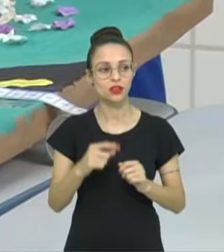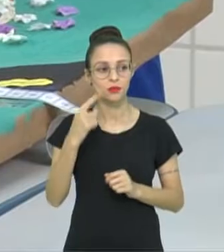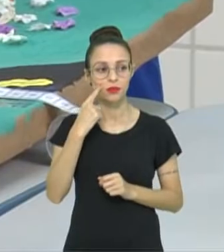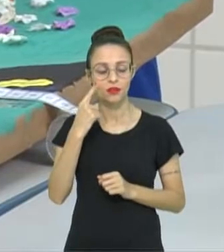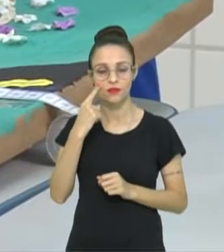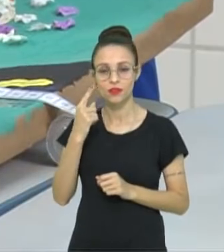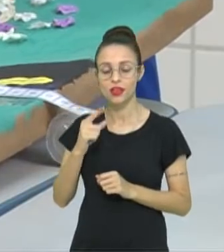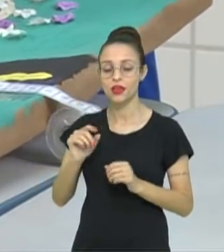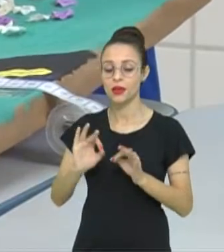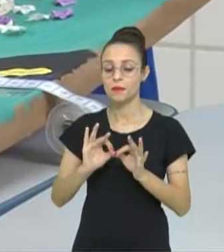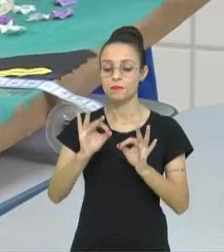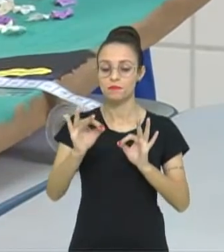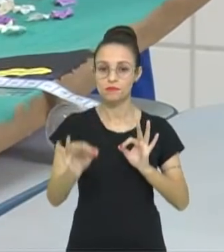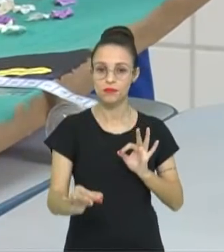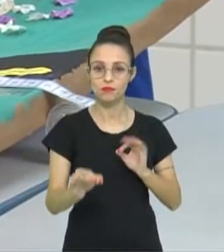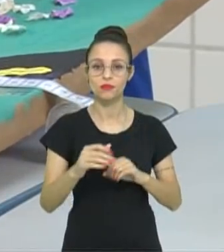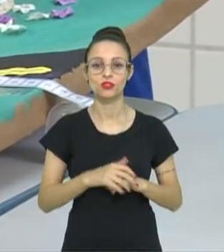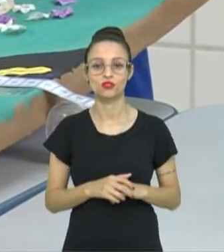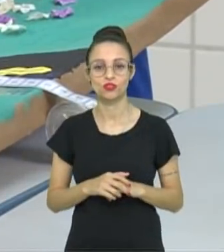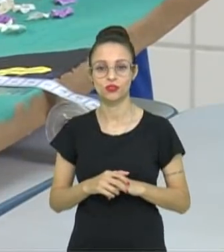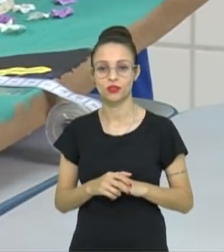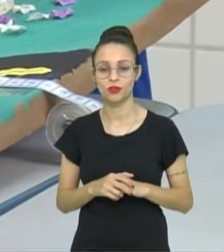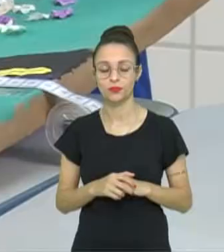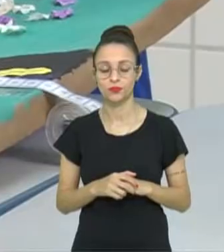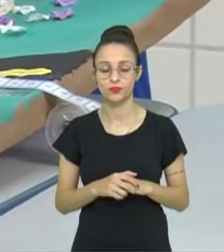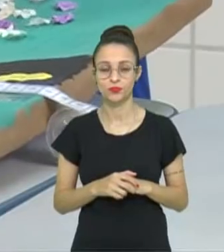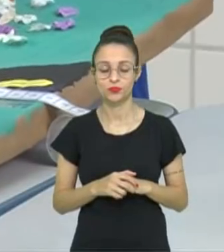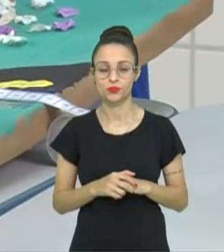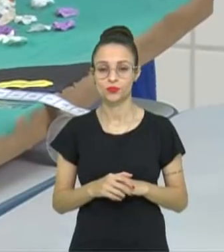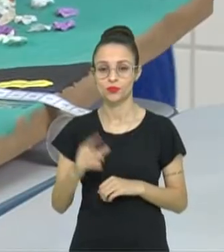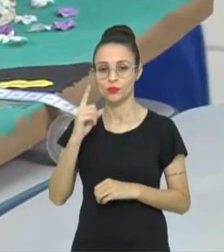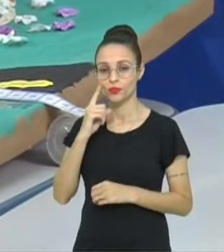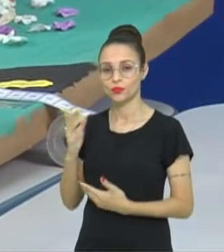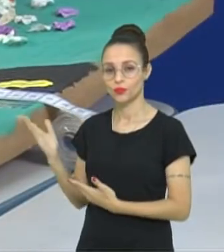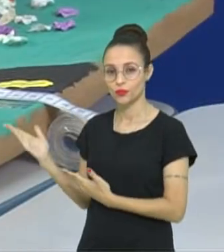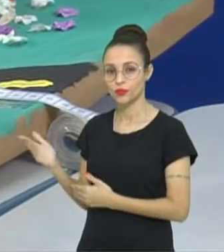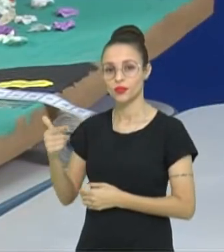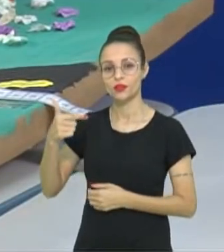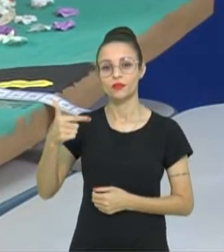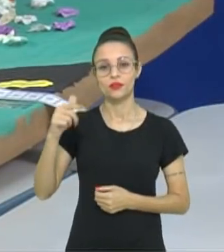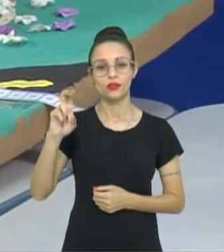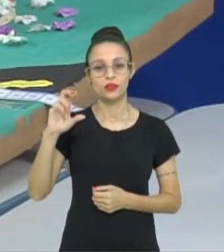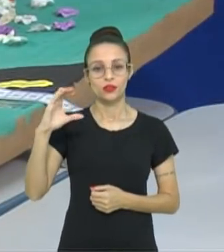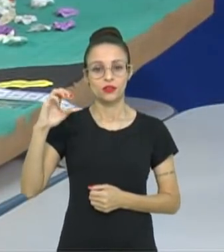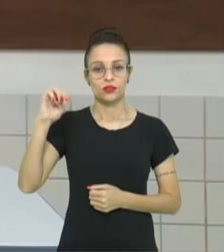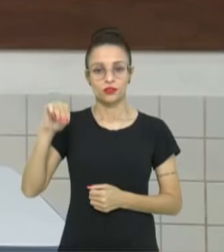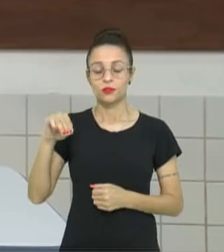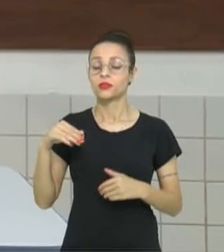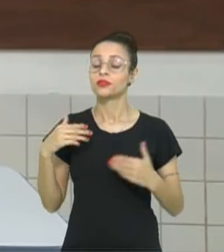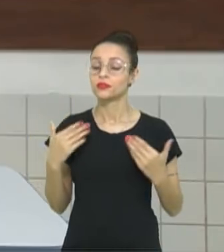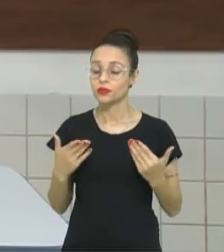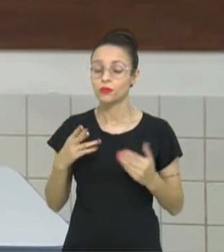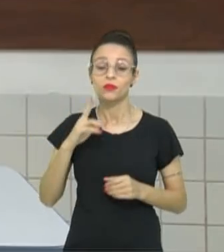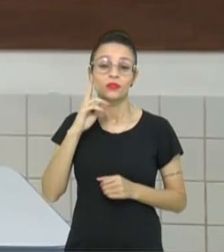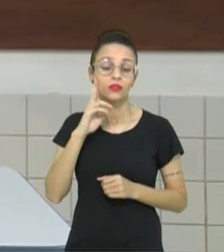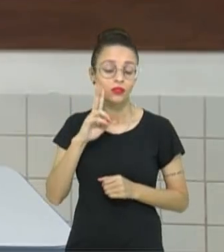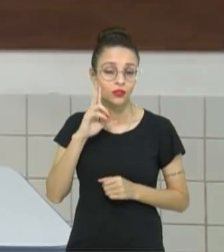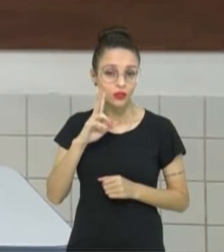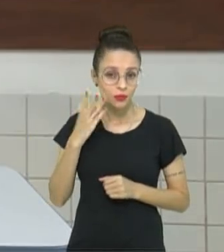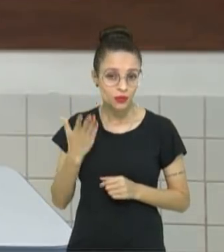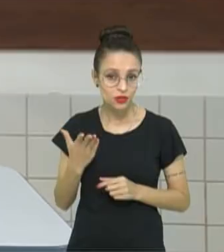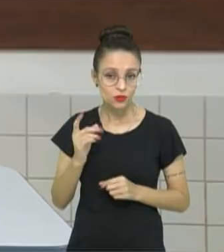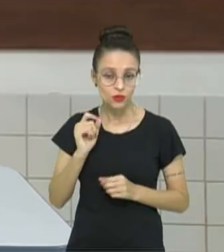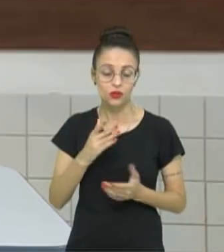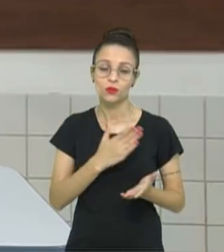ó. Então, a medida de uma distância para outra aqui, 25 centímetros. Lembra lá